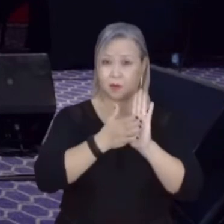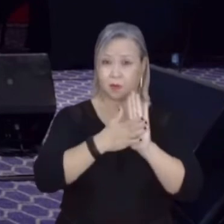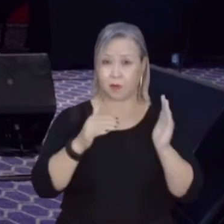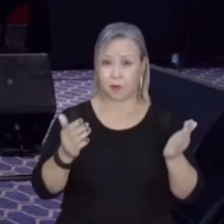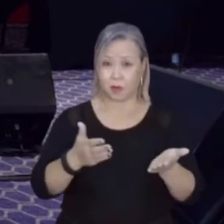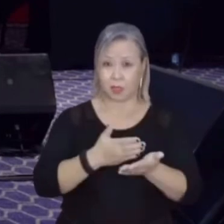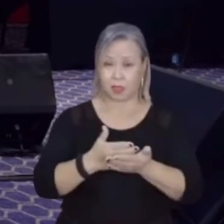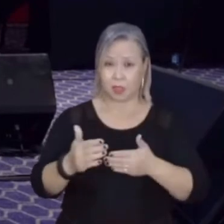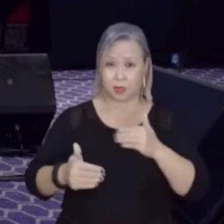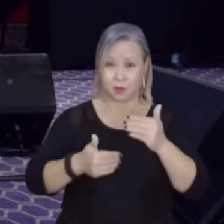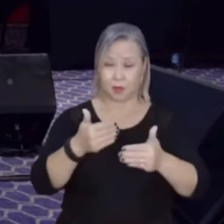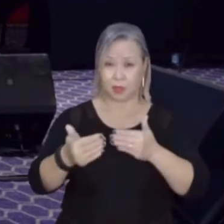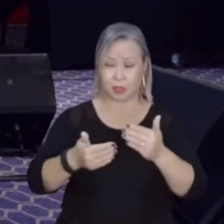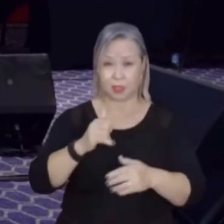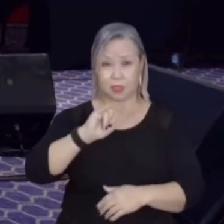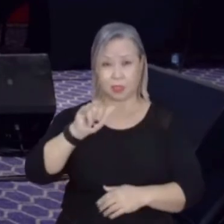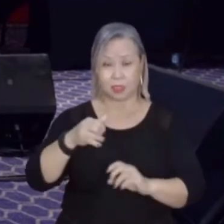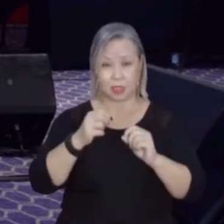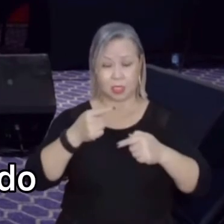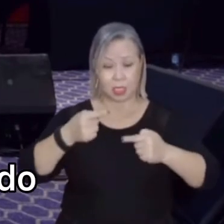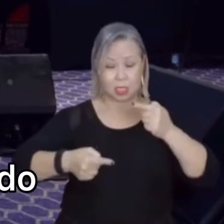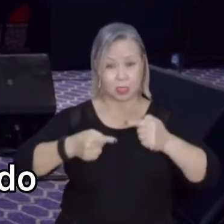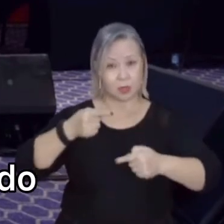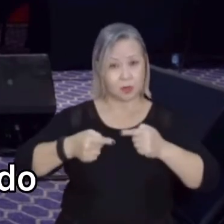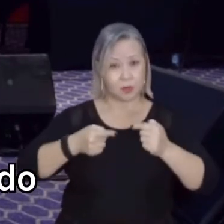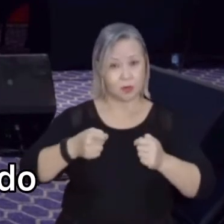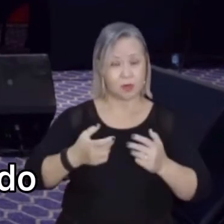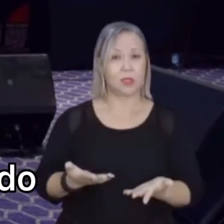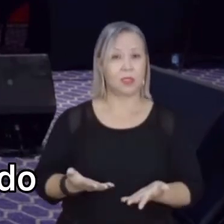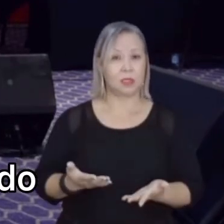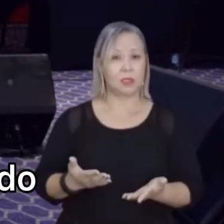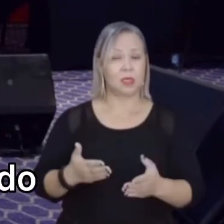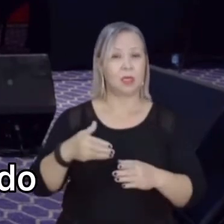vai ter chance de discutir, mas para entrar no programa de governo, nós vamos ter que ter um debate aprofundado.